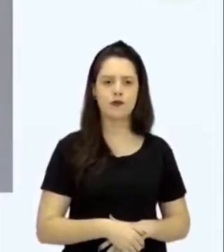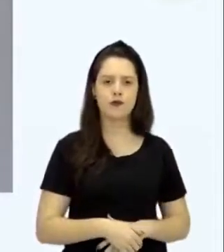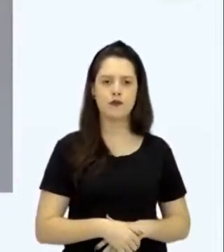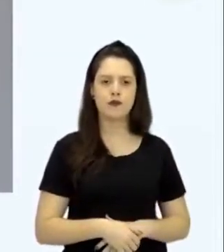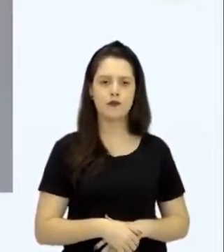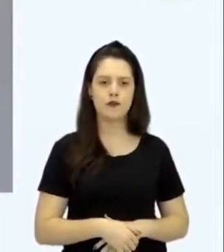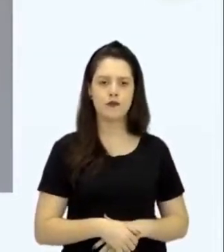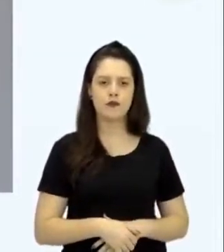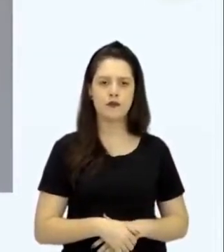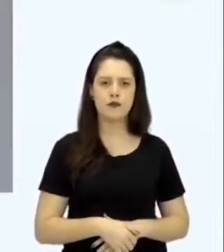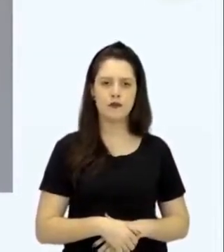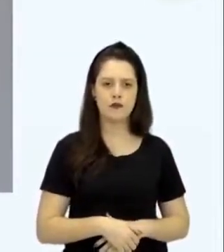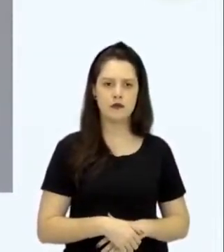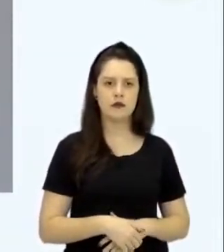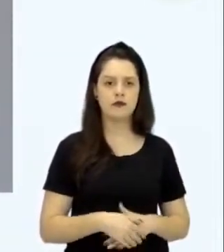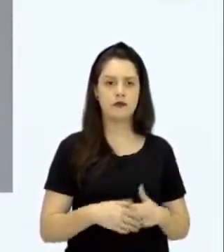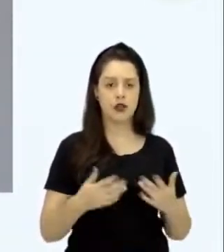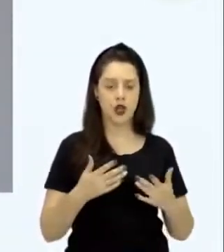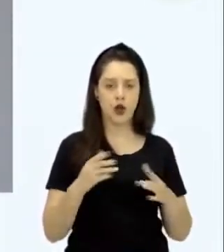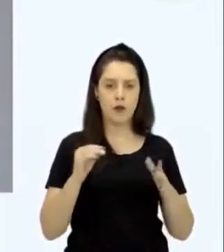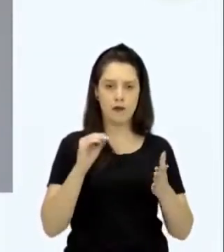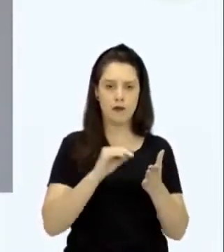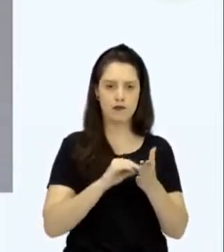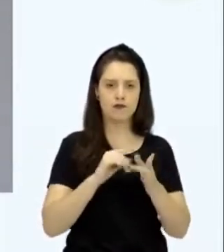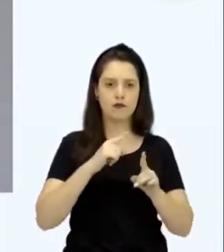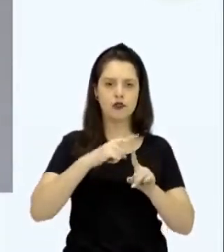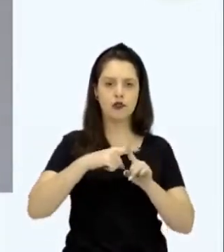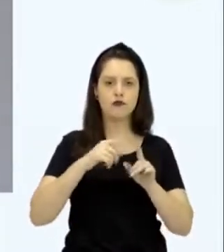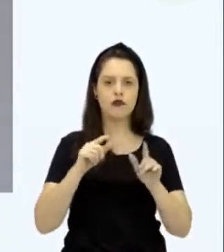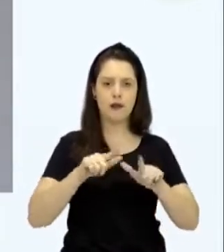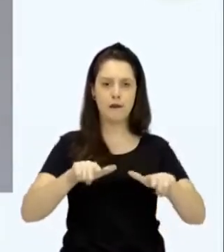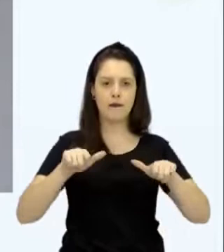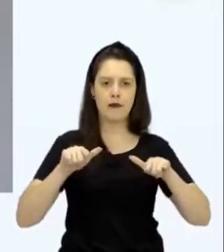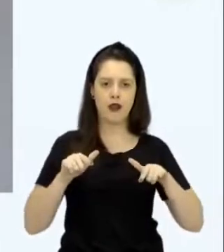no positivo da nossa placa.